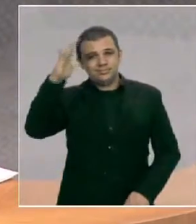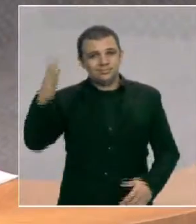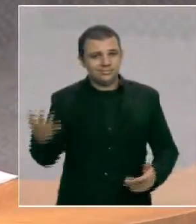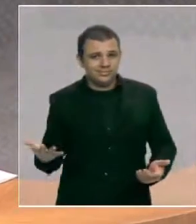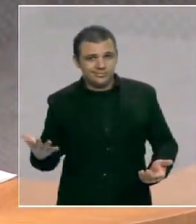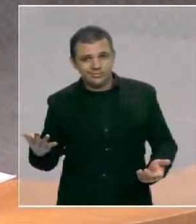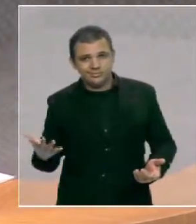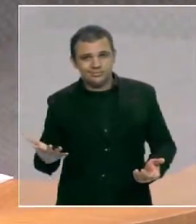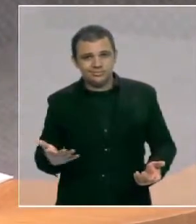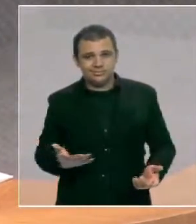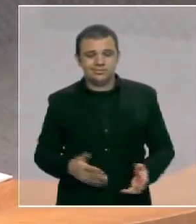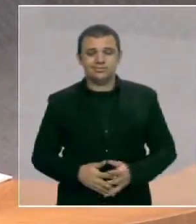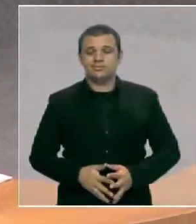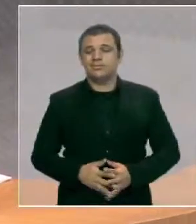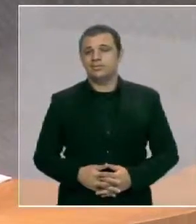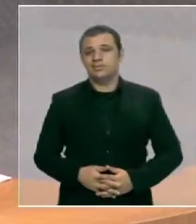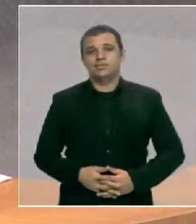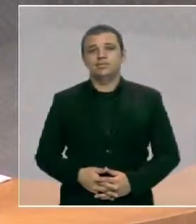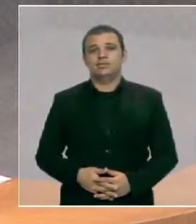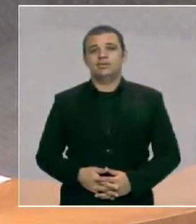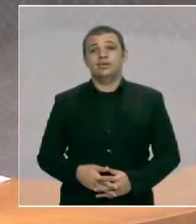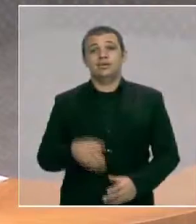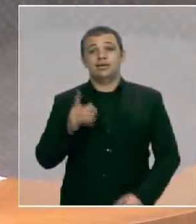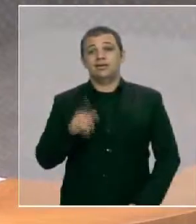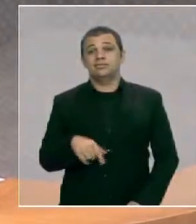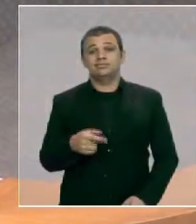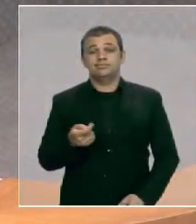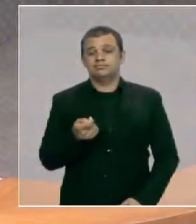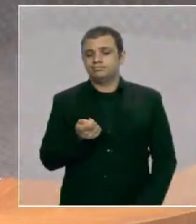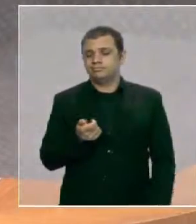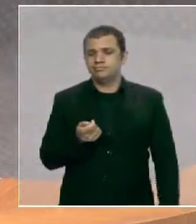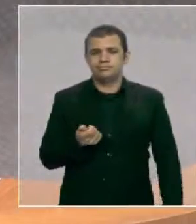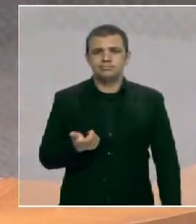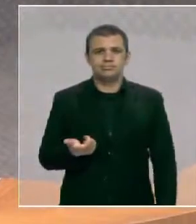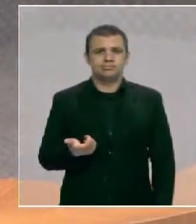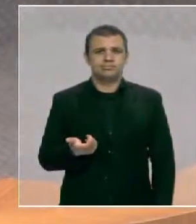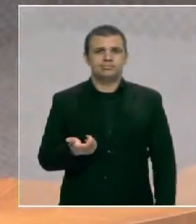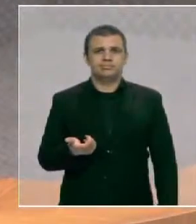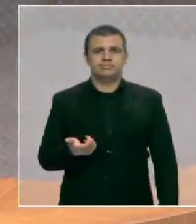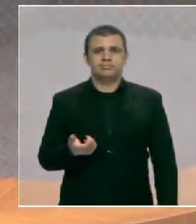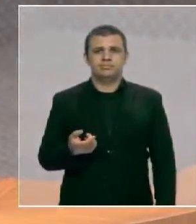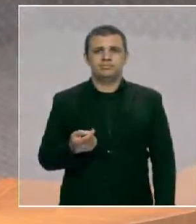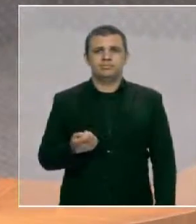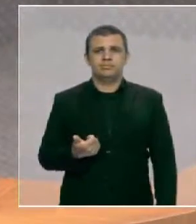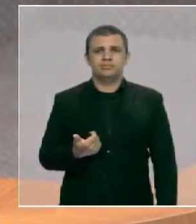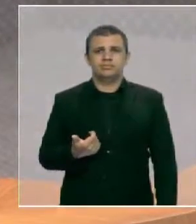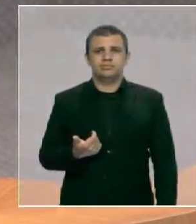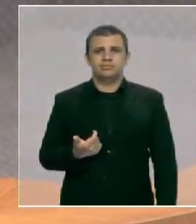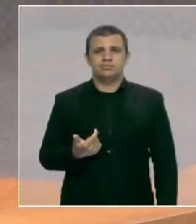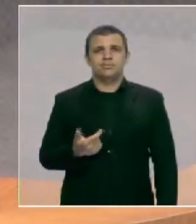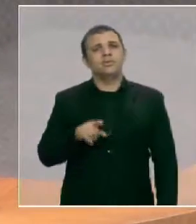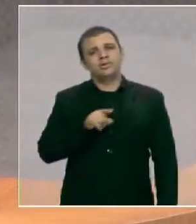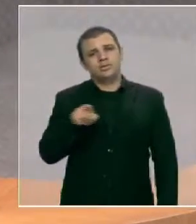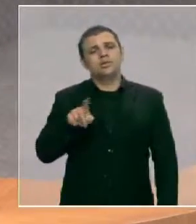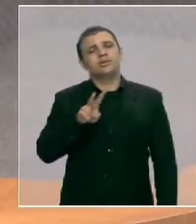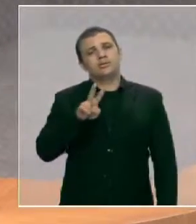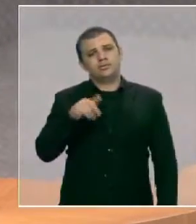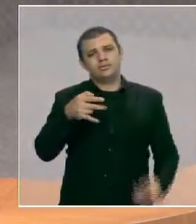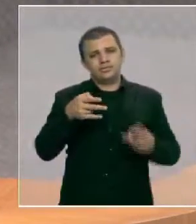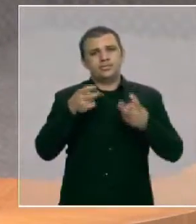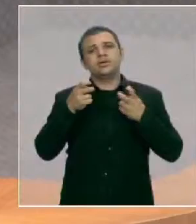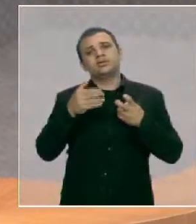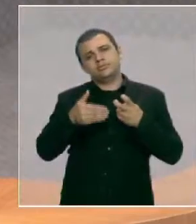É algo tão... ele é tão pequeno que vocês ainda vão ver o que